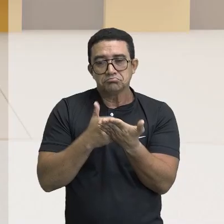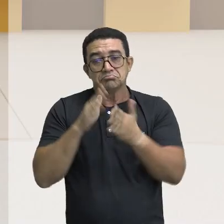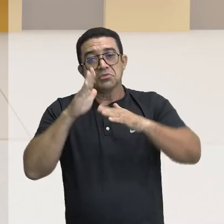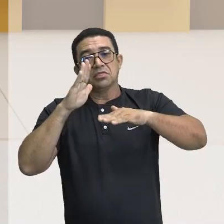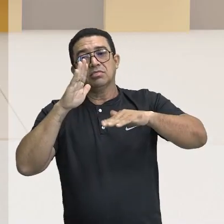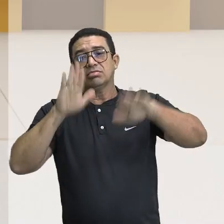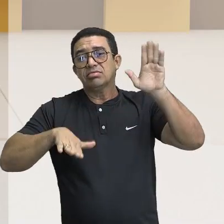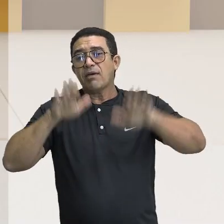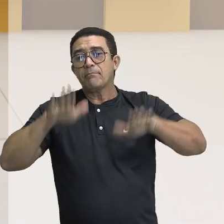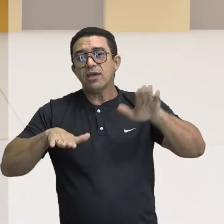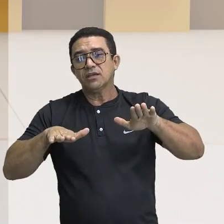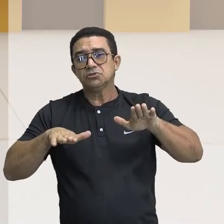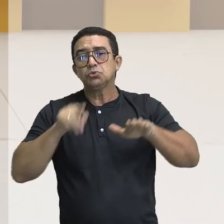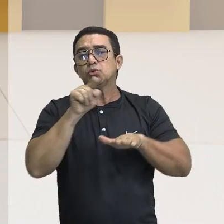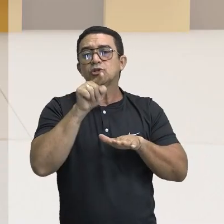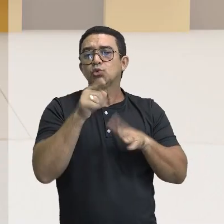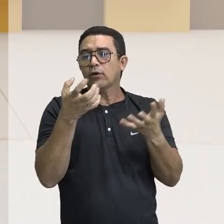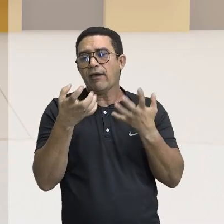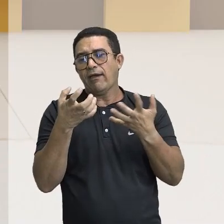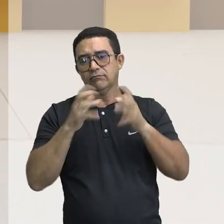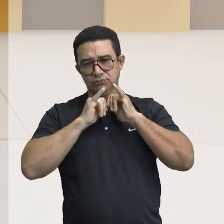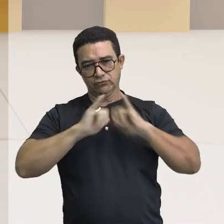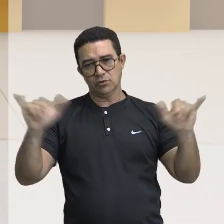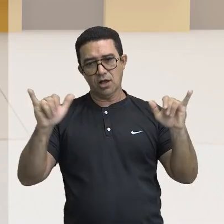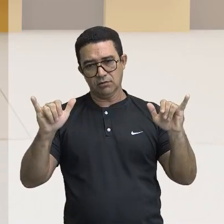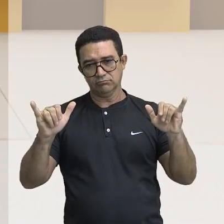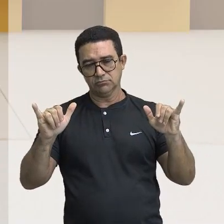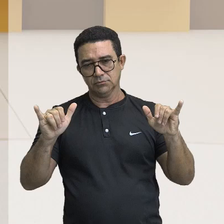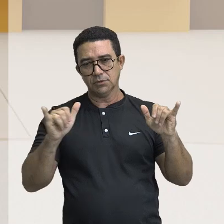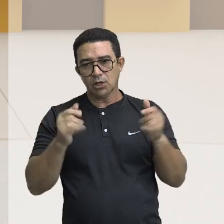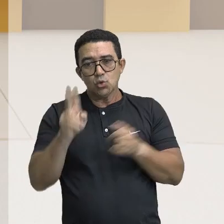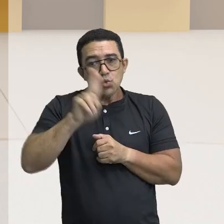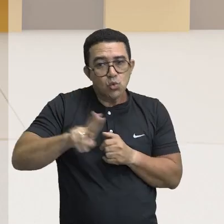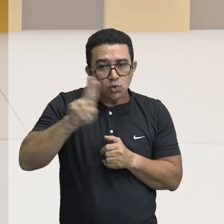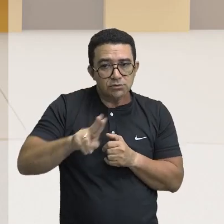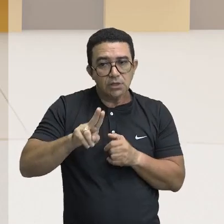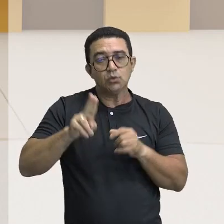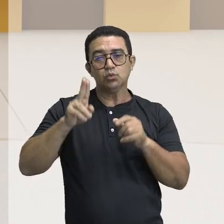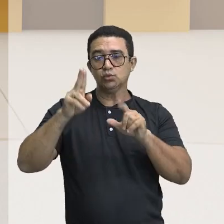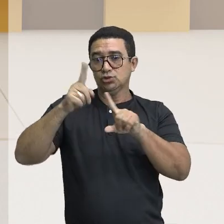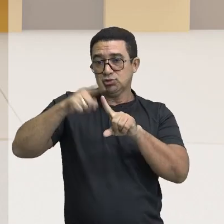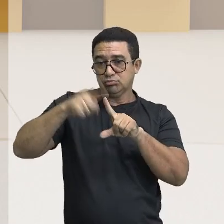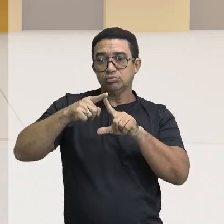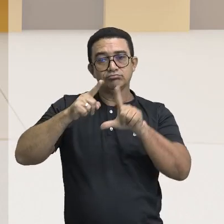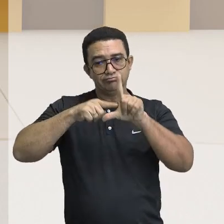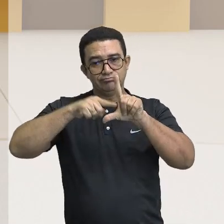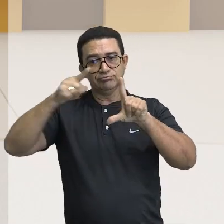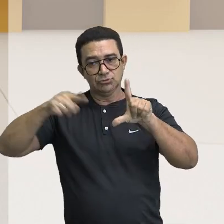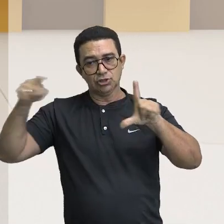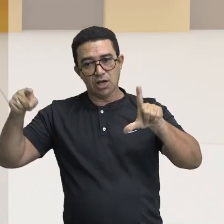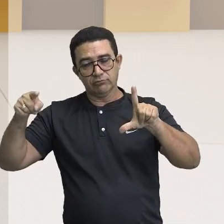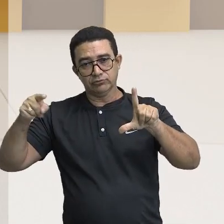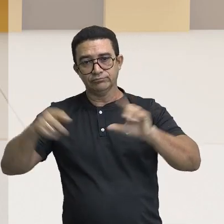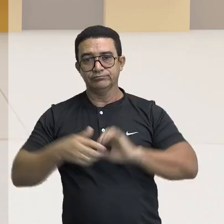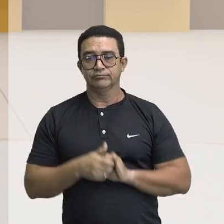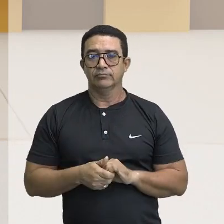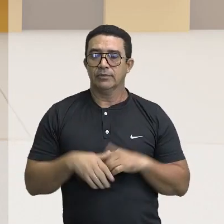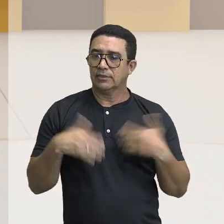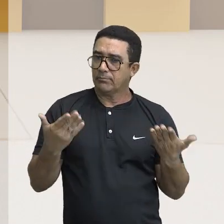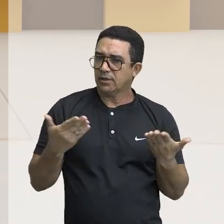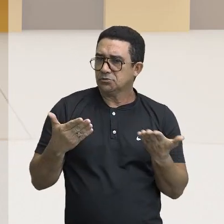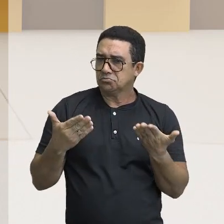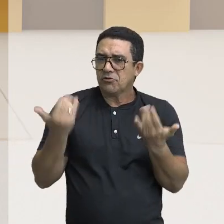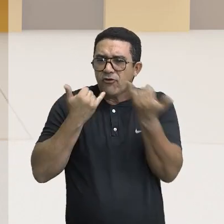você escolhe qual tipo de gráfico. Existem vários. Então, dependendo dos dados que você quiser mostrar,